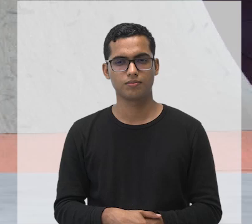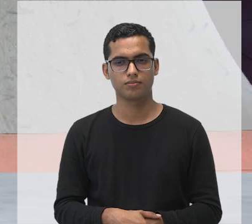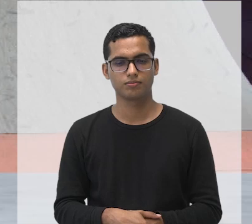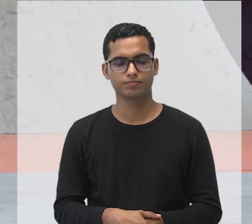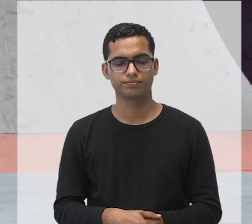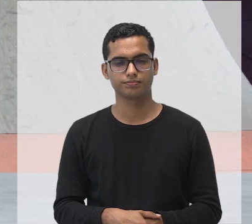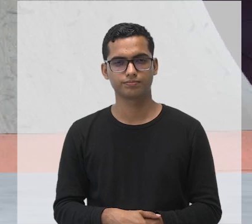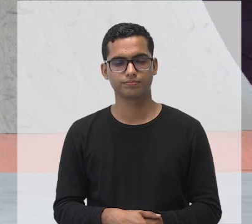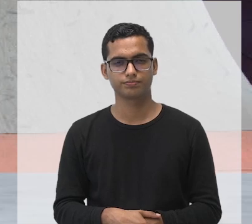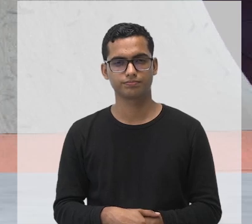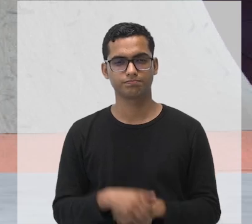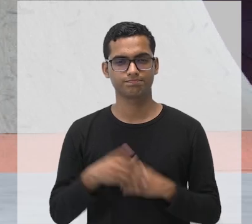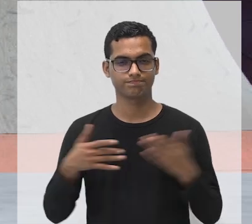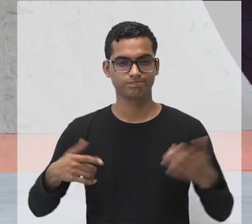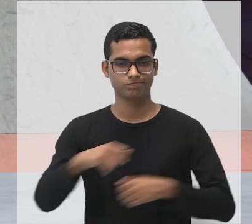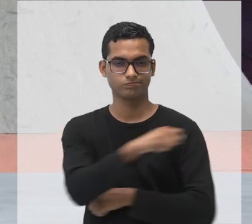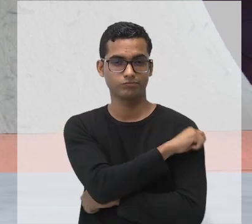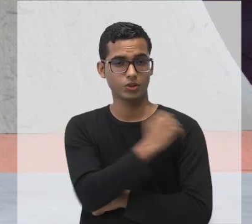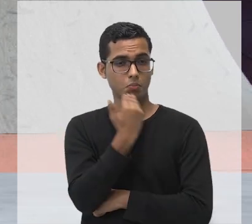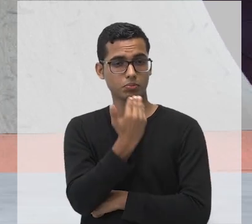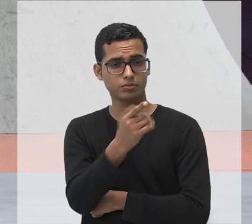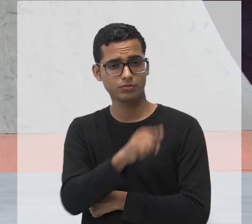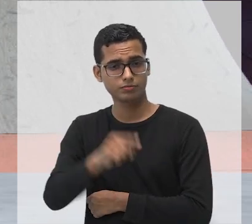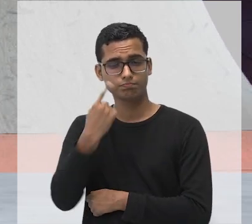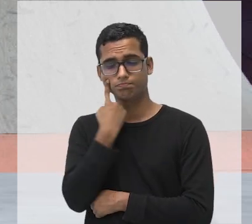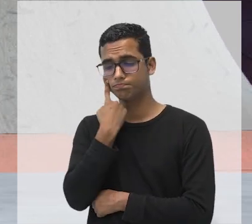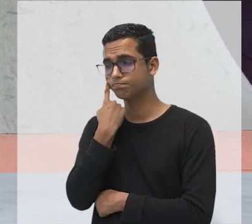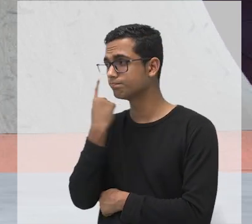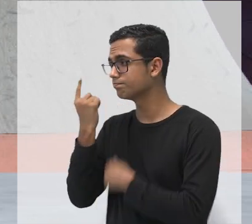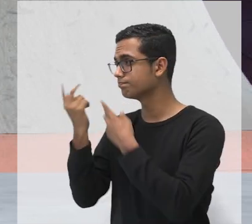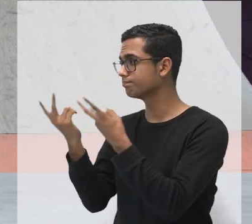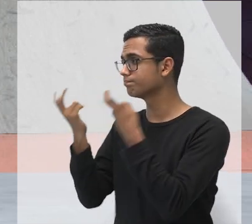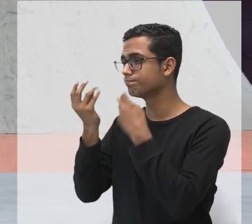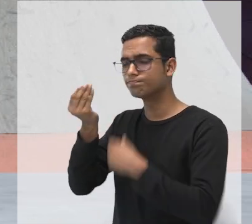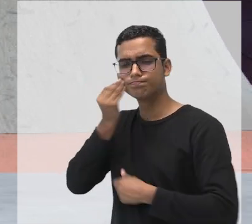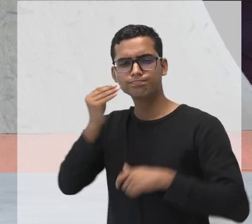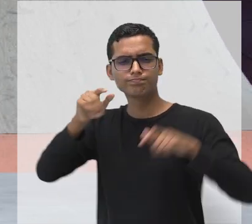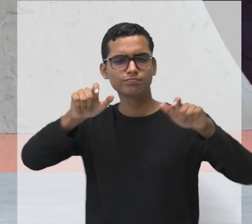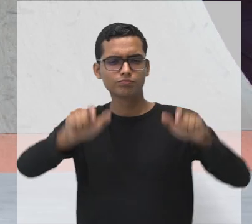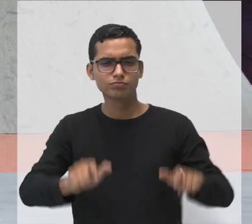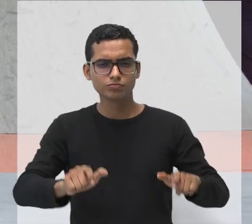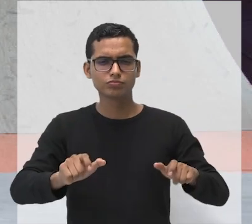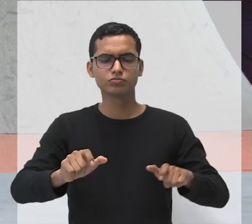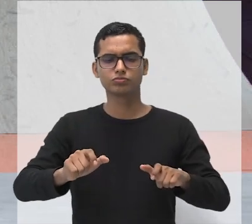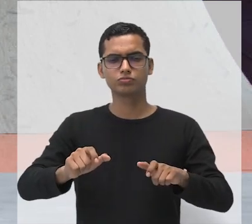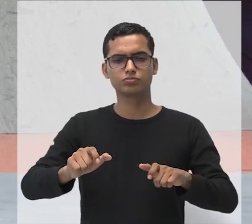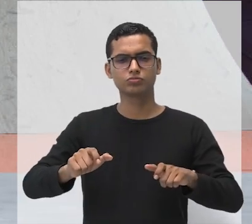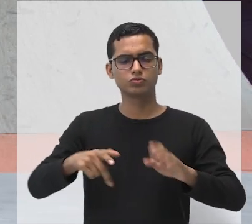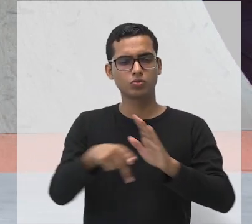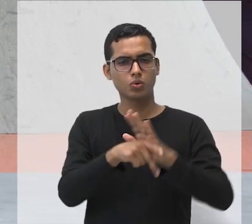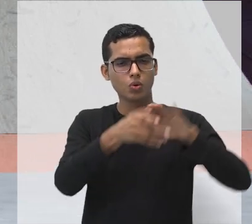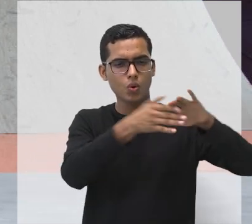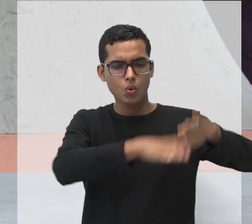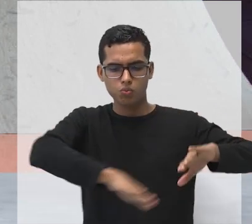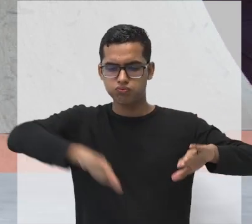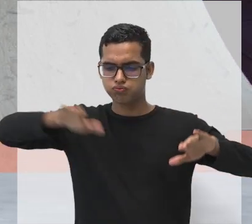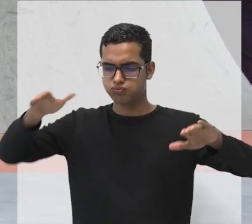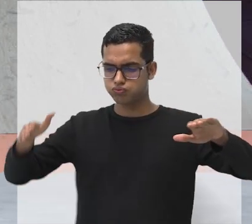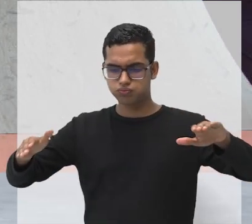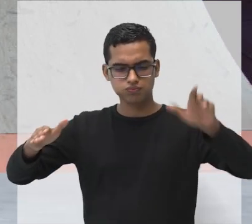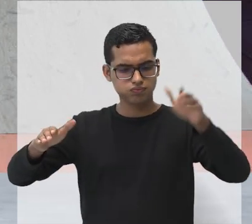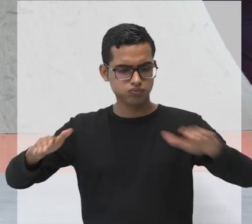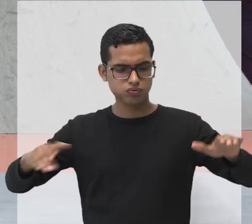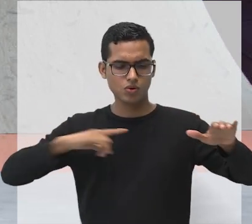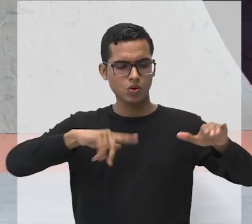Muito bem, alunos, eu já peço que vocês observem aqui o nosso skate park. Hoje a nossa aula está